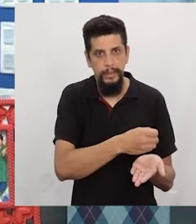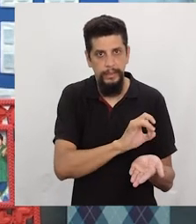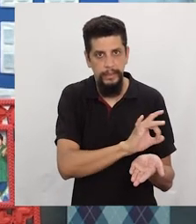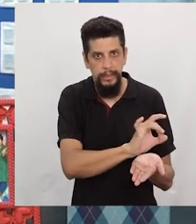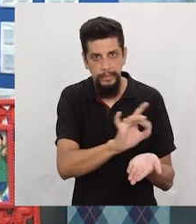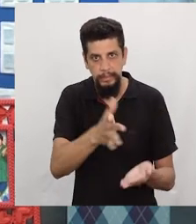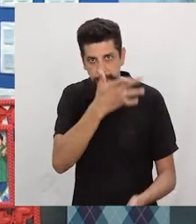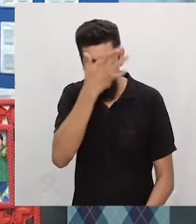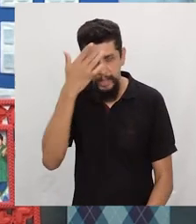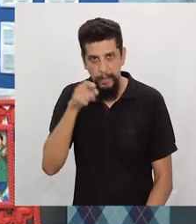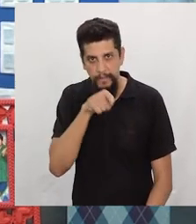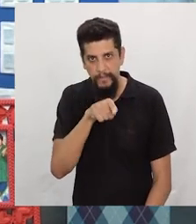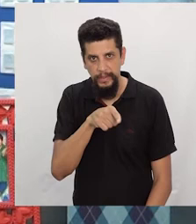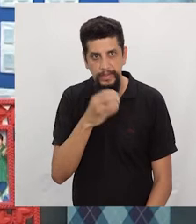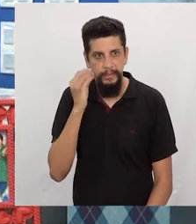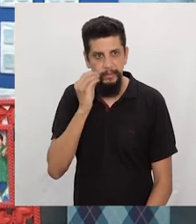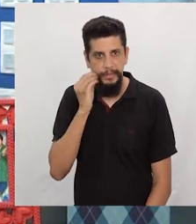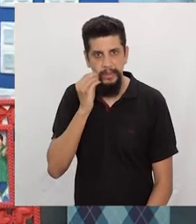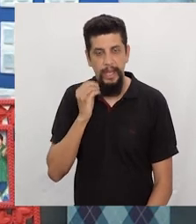vocês experimentarem.